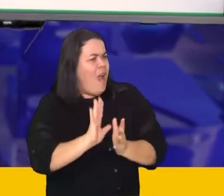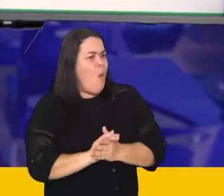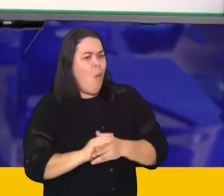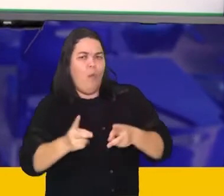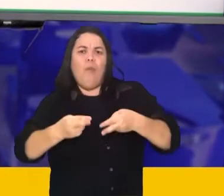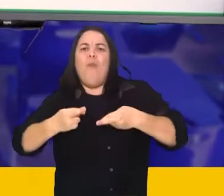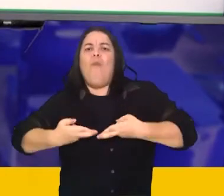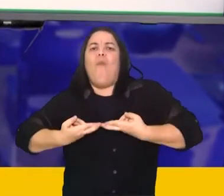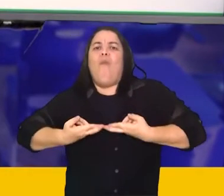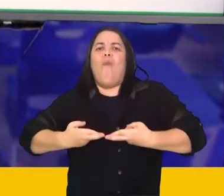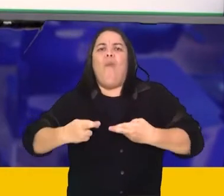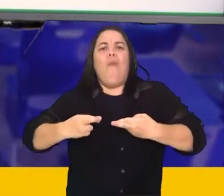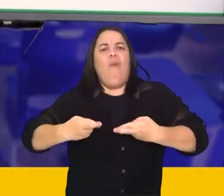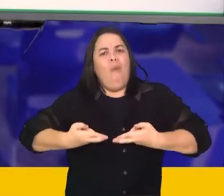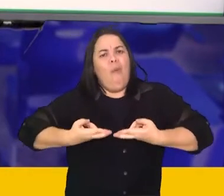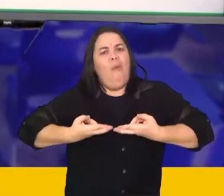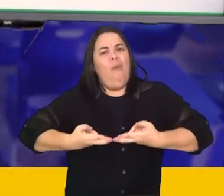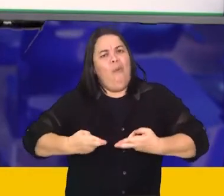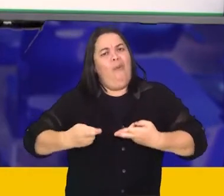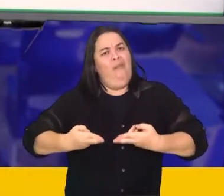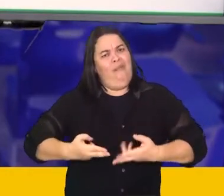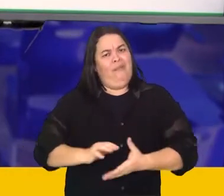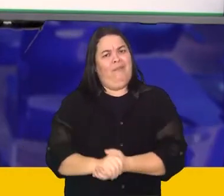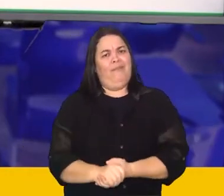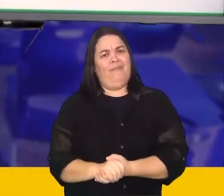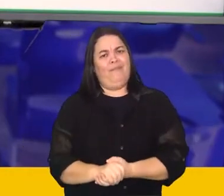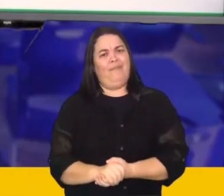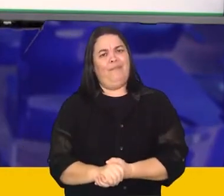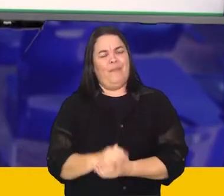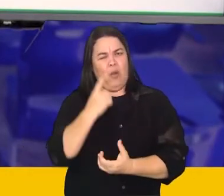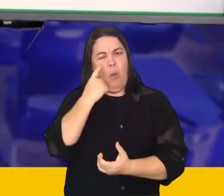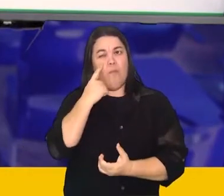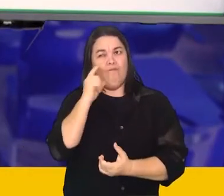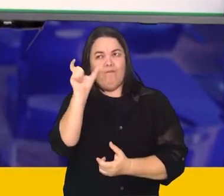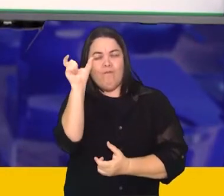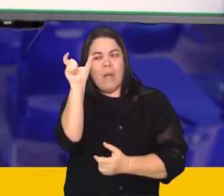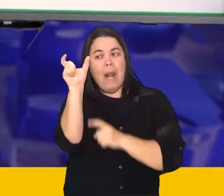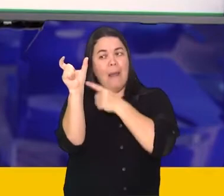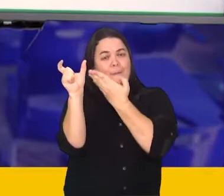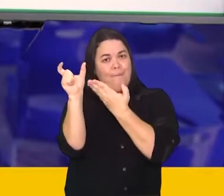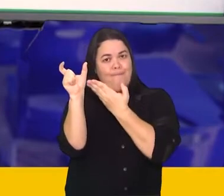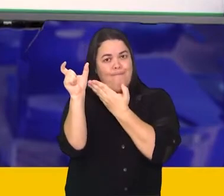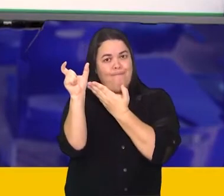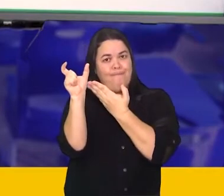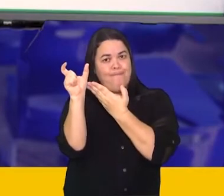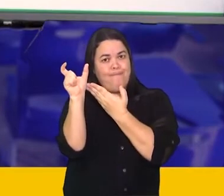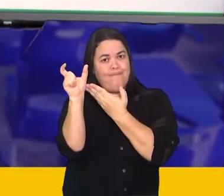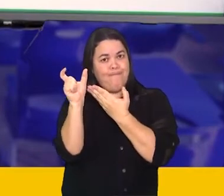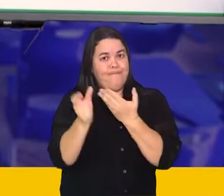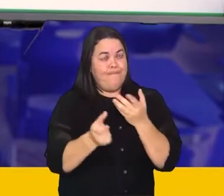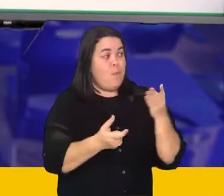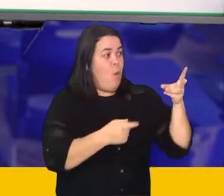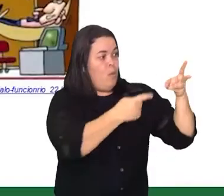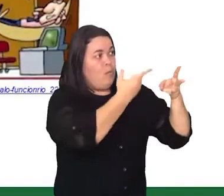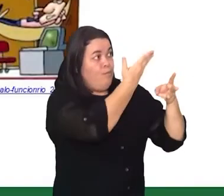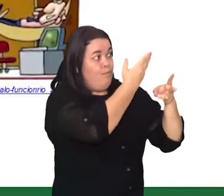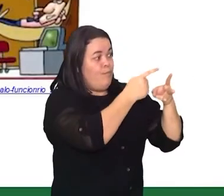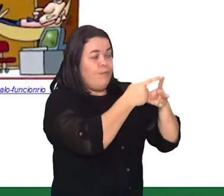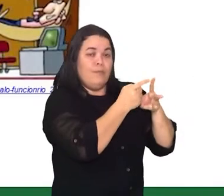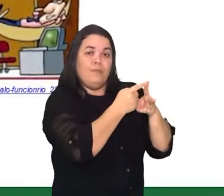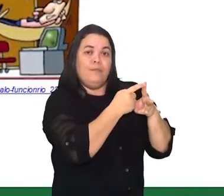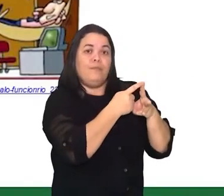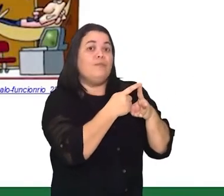Aderbal balançando-se numa rede. Observe que a palavra balanço consta no primeiro quadro, né?